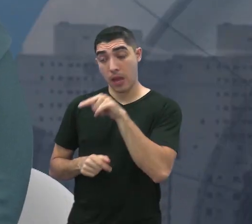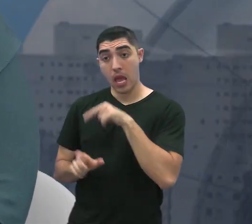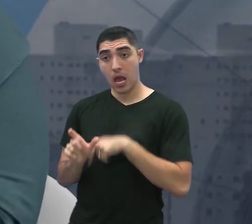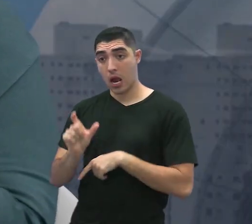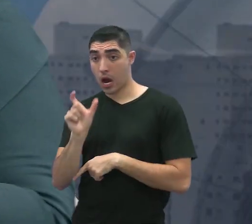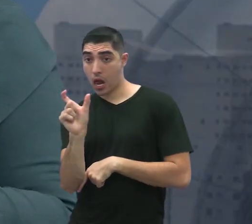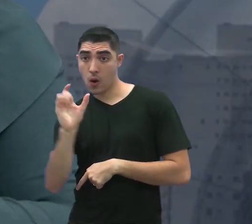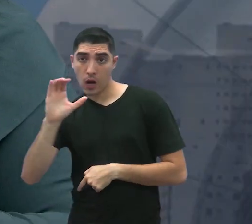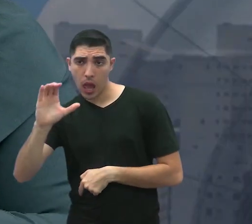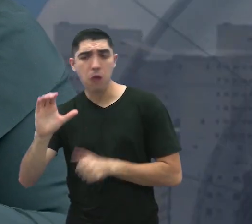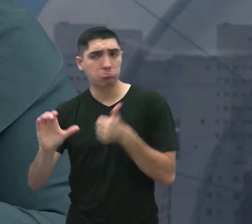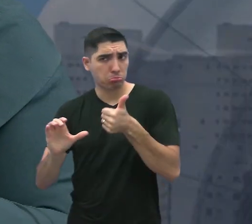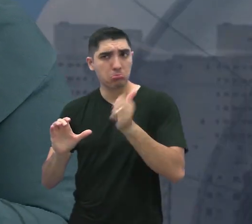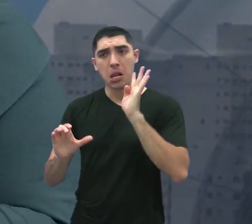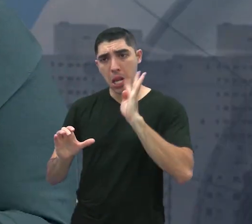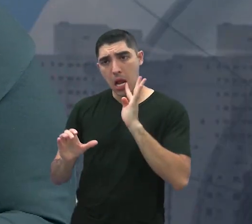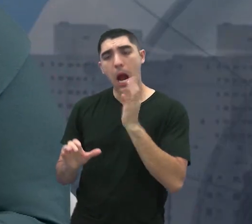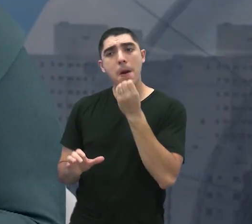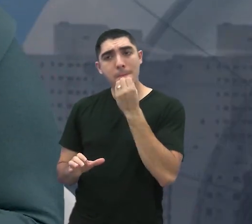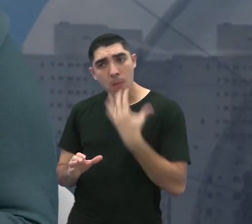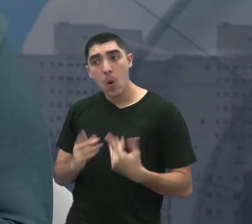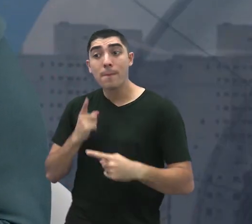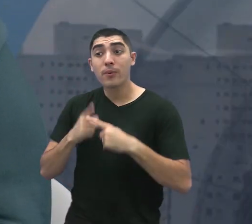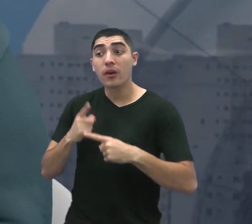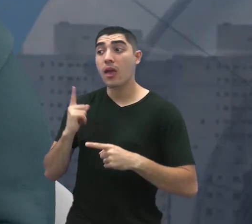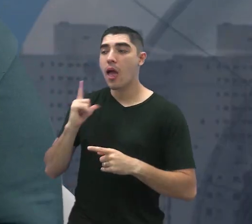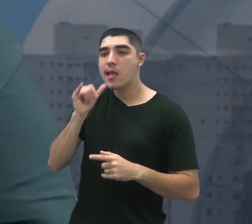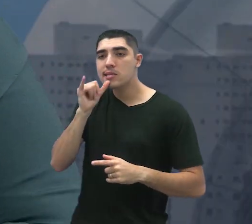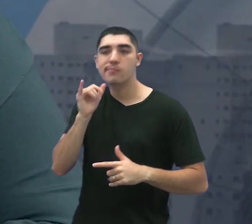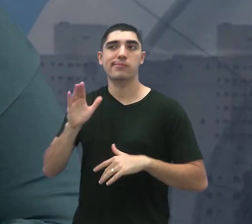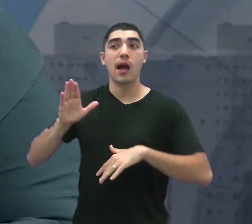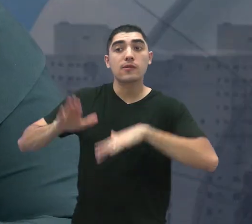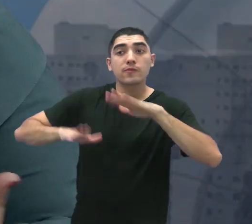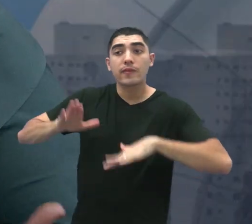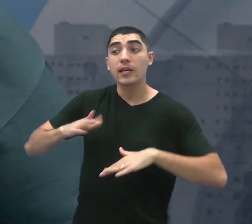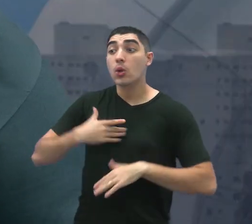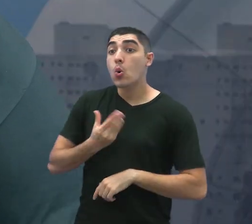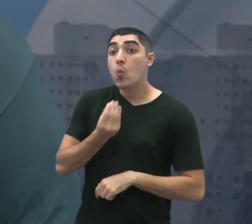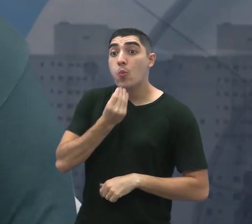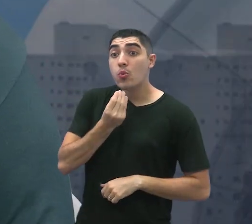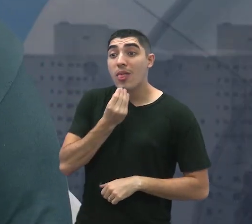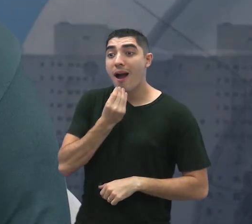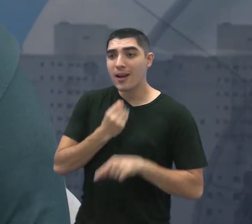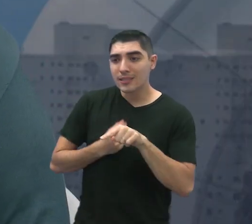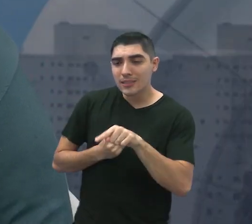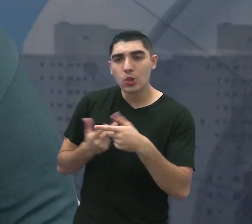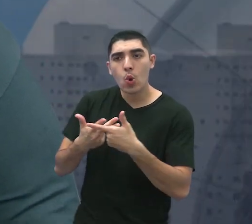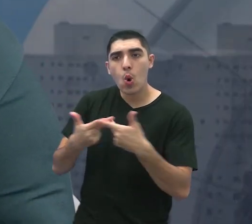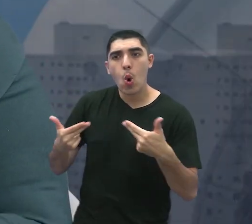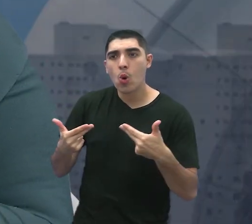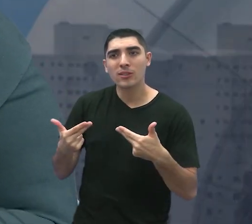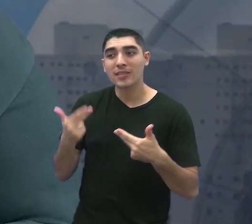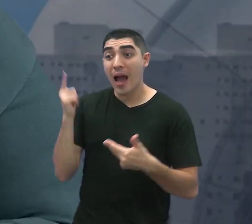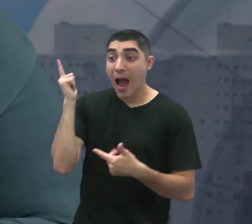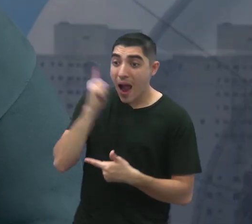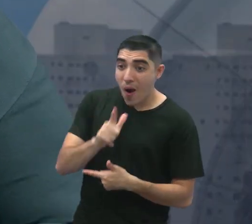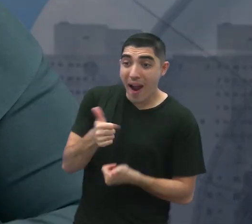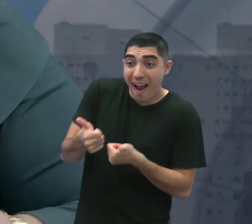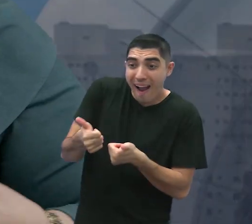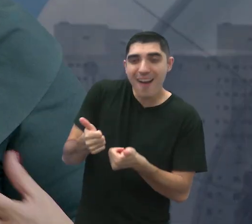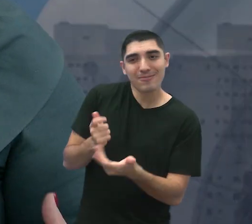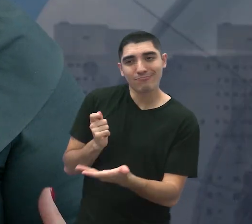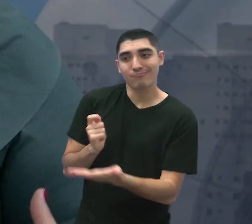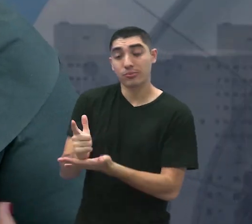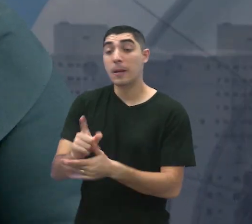porque ele oportuniza que você consiga, né, satisfazer ali a necessidade básica, mas é muito importante